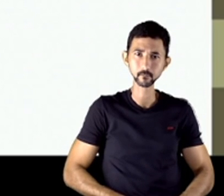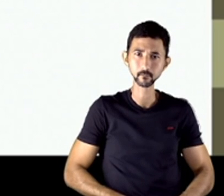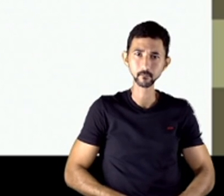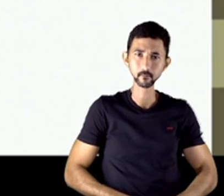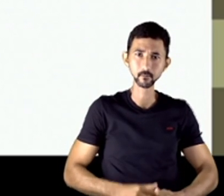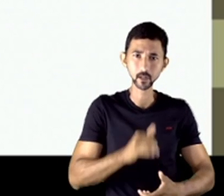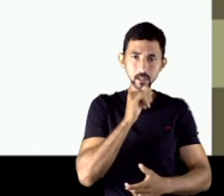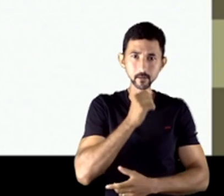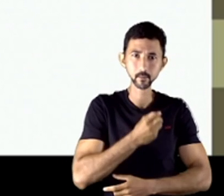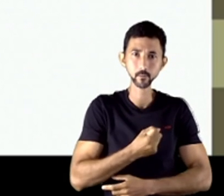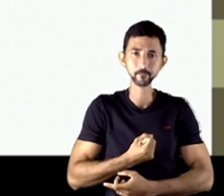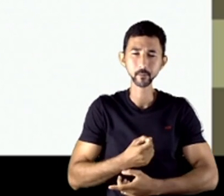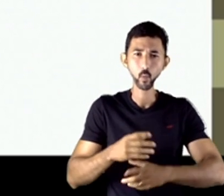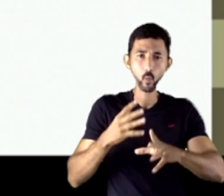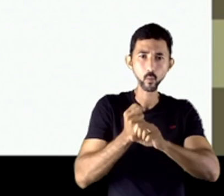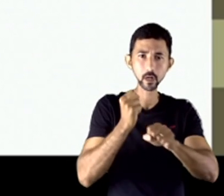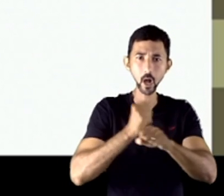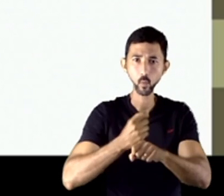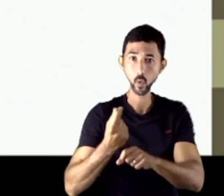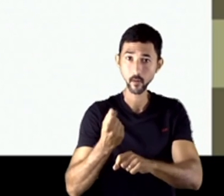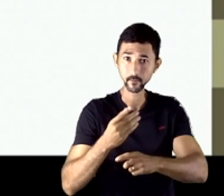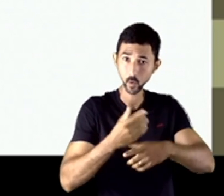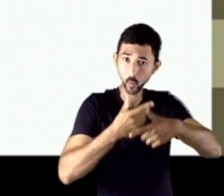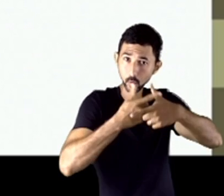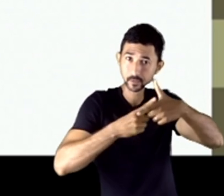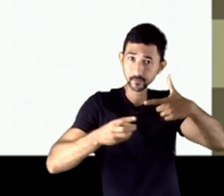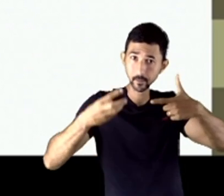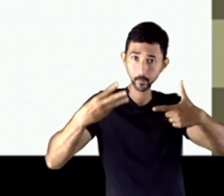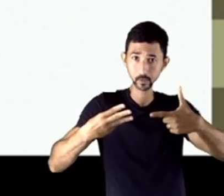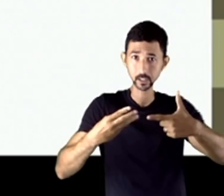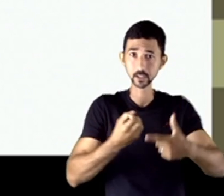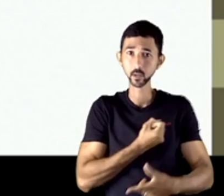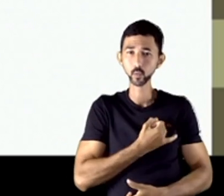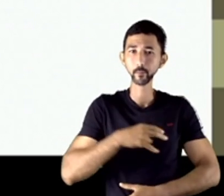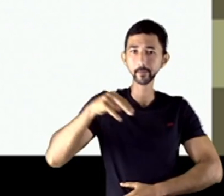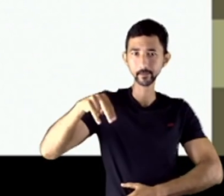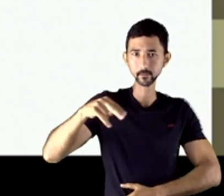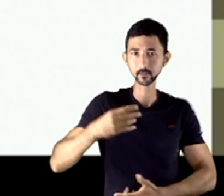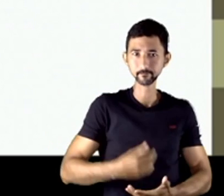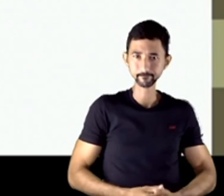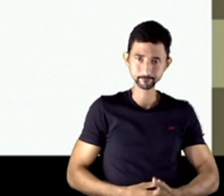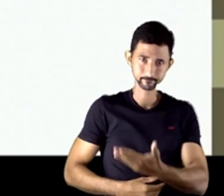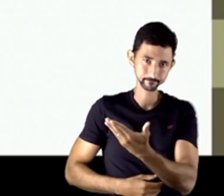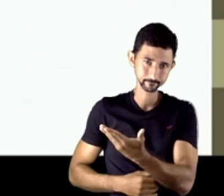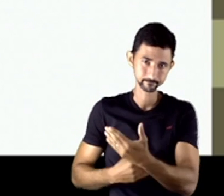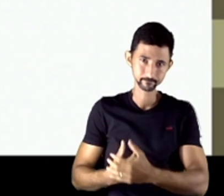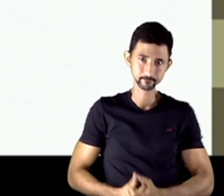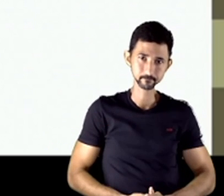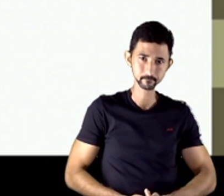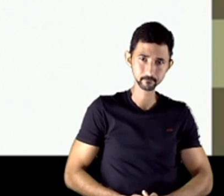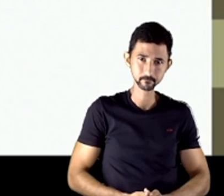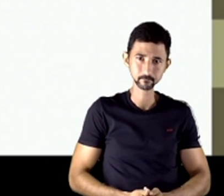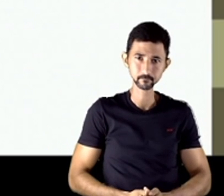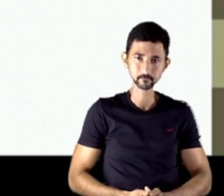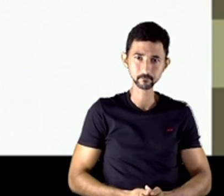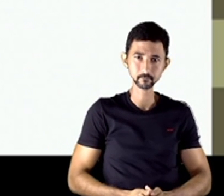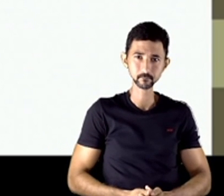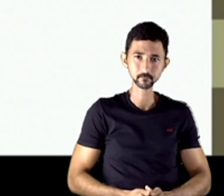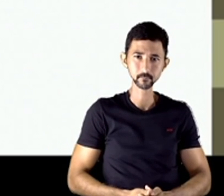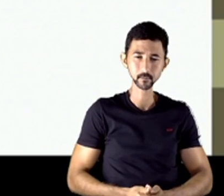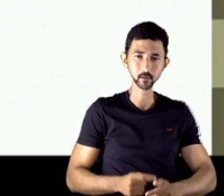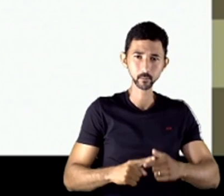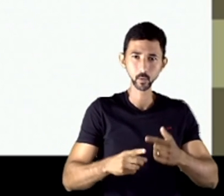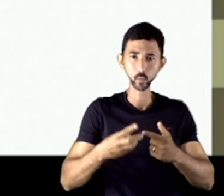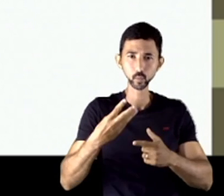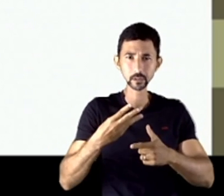quando eu pegar o valor do aparelho, dividir por 3, vai dar um número natural. Vamos analisar as alternativas. Opa,